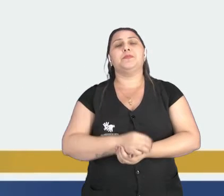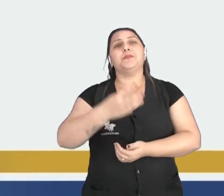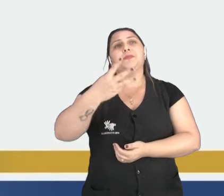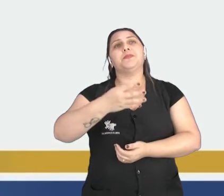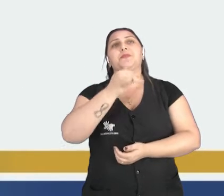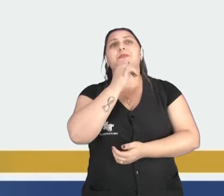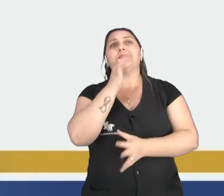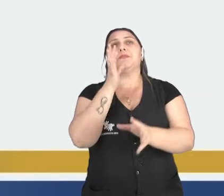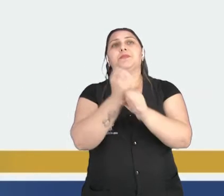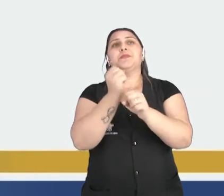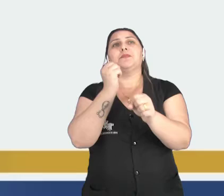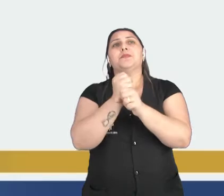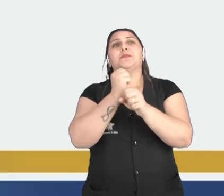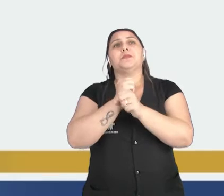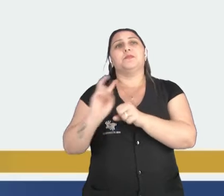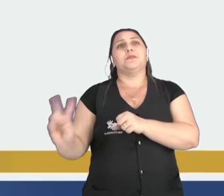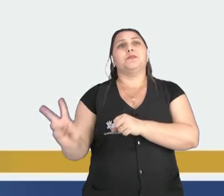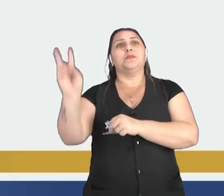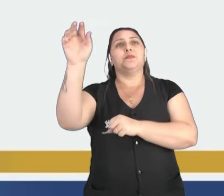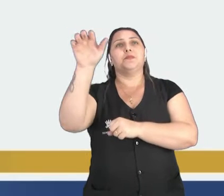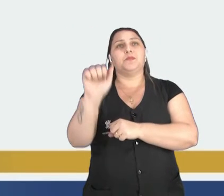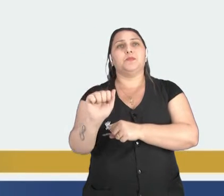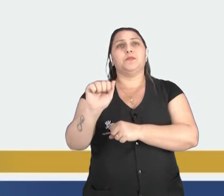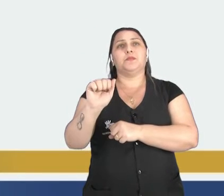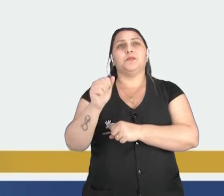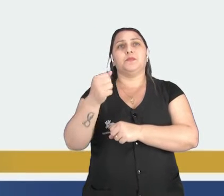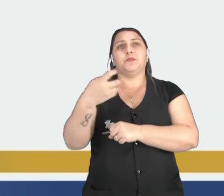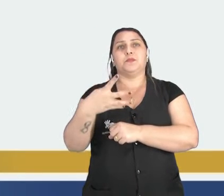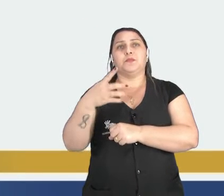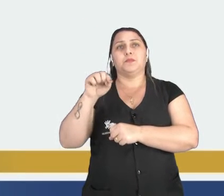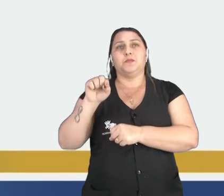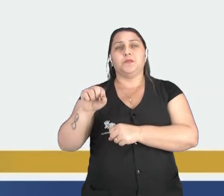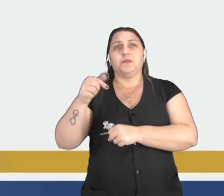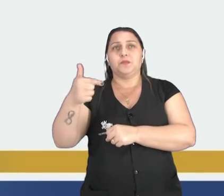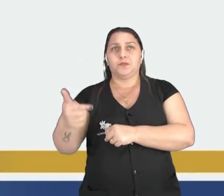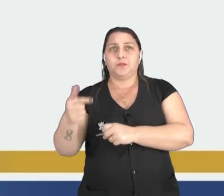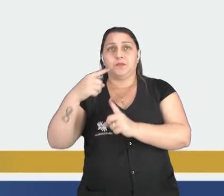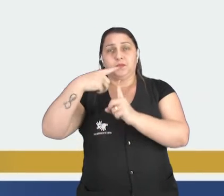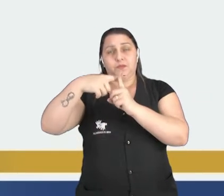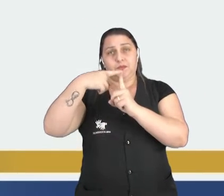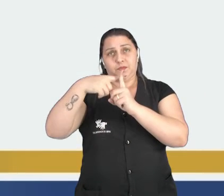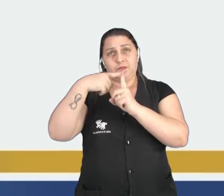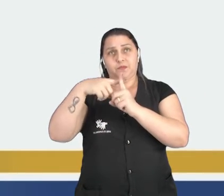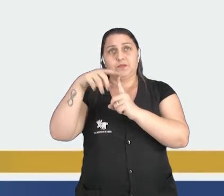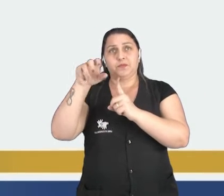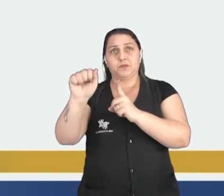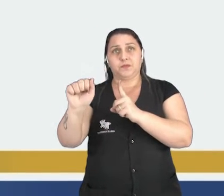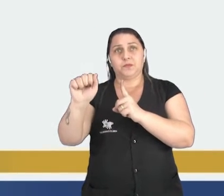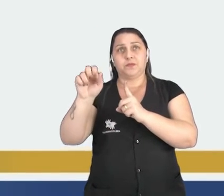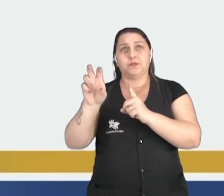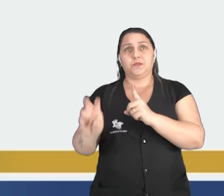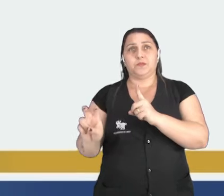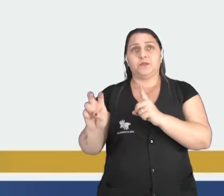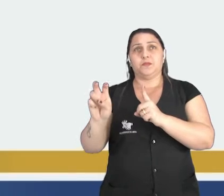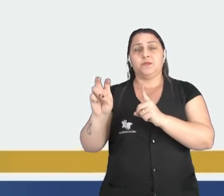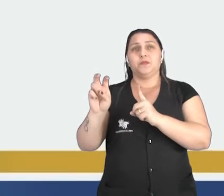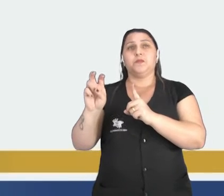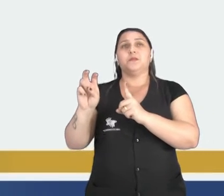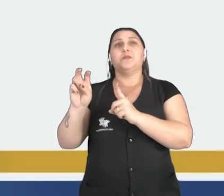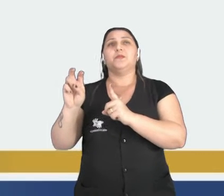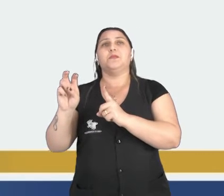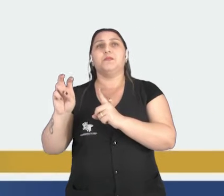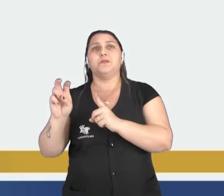Bora ver esse exemplo 3? Calcule o valor de Arranjo 4, 2 a 2, mais